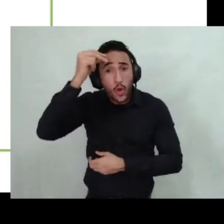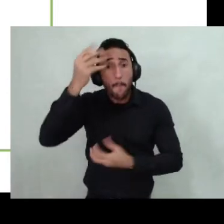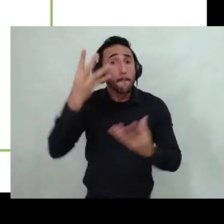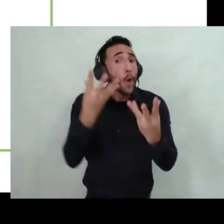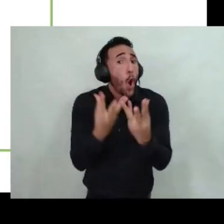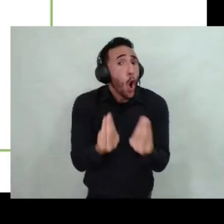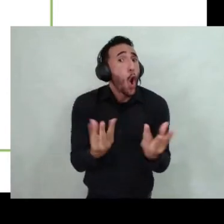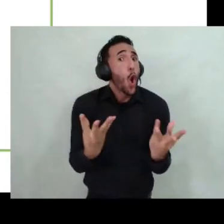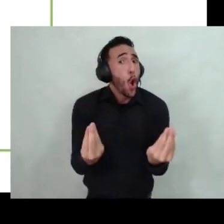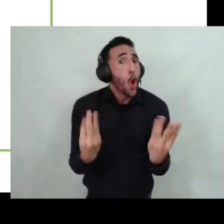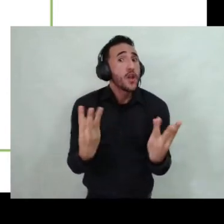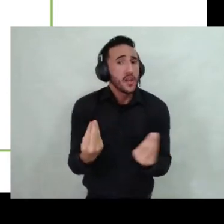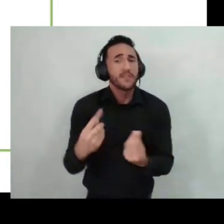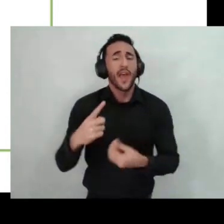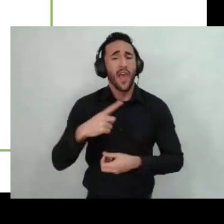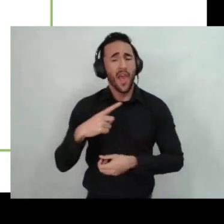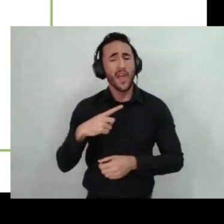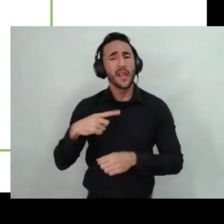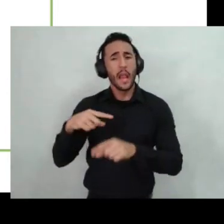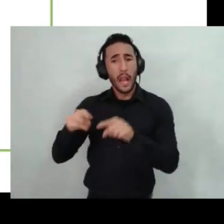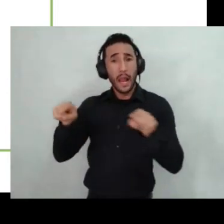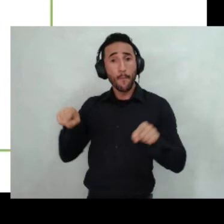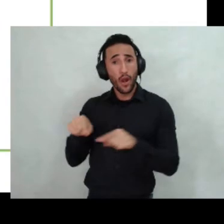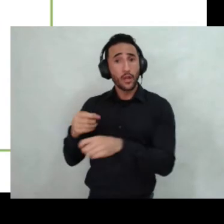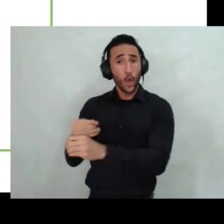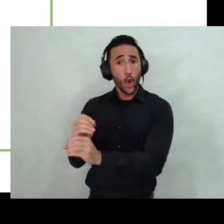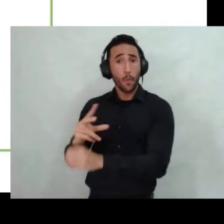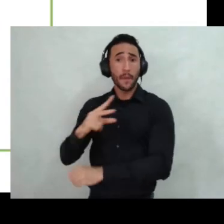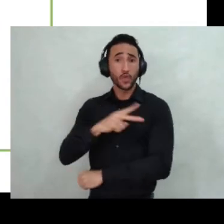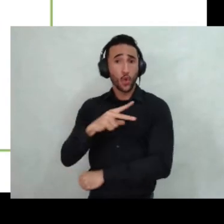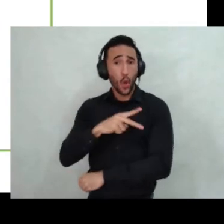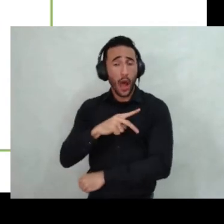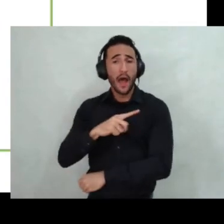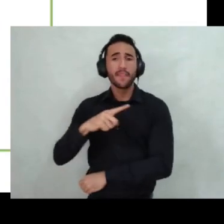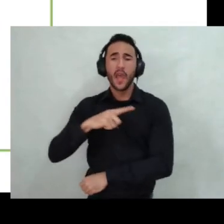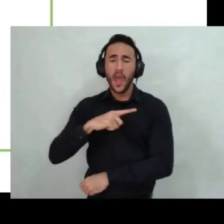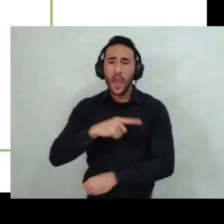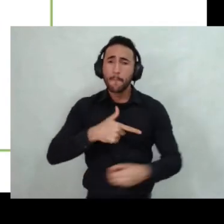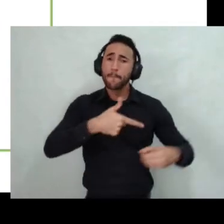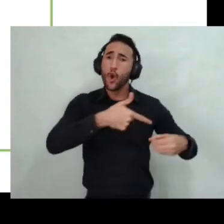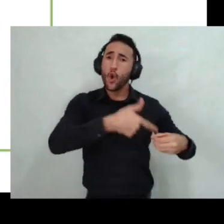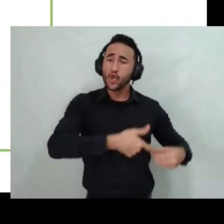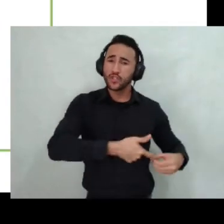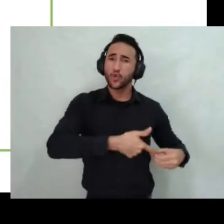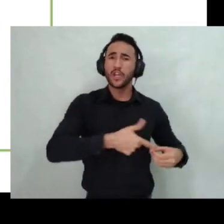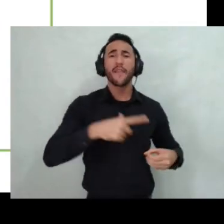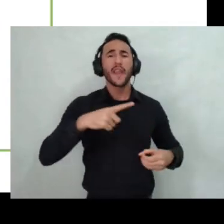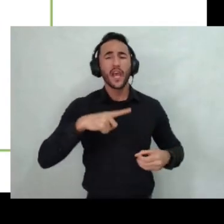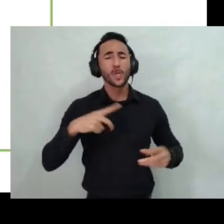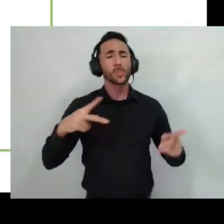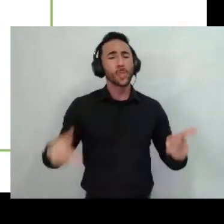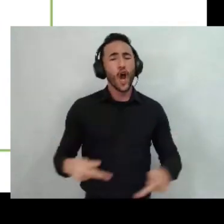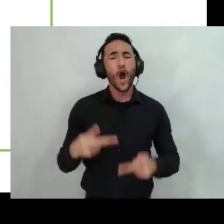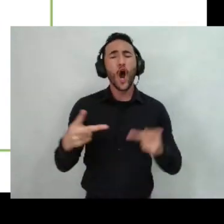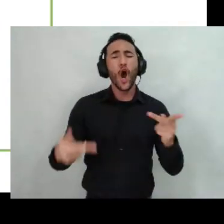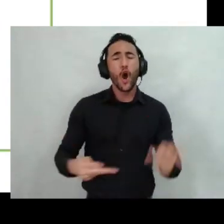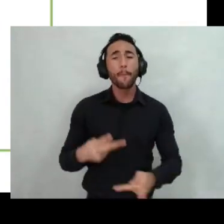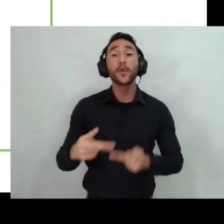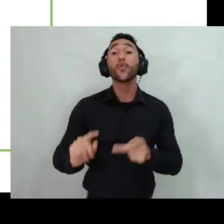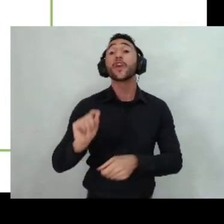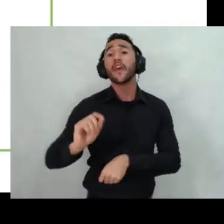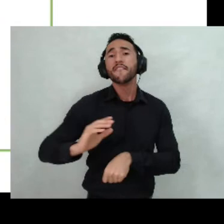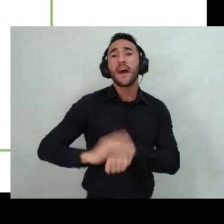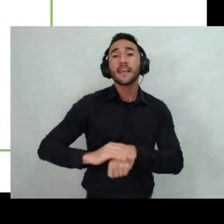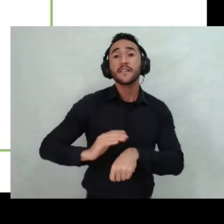laboratórios privados, a gente tem visto em posto de gasolina, em shopping center, né, a realização, a